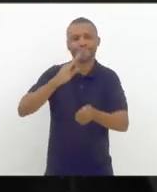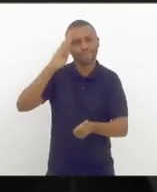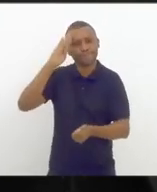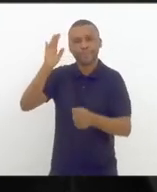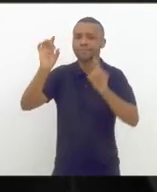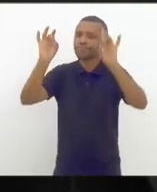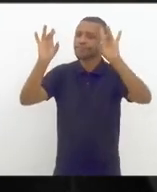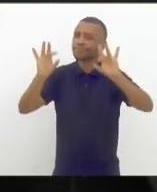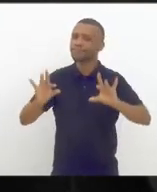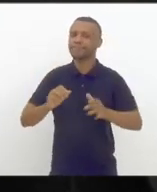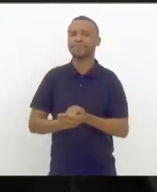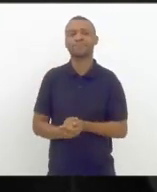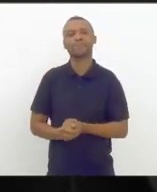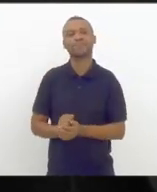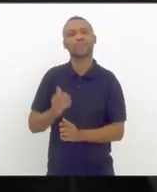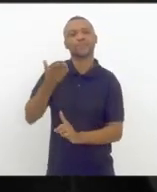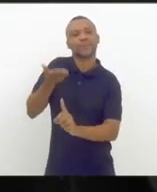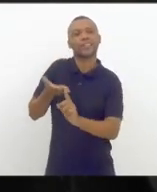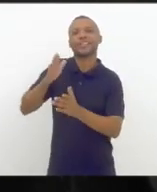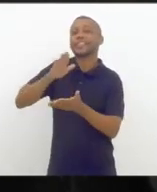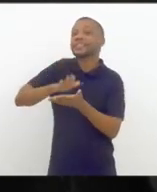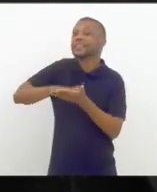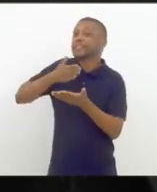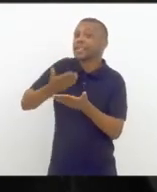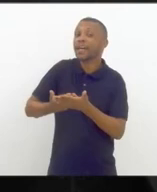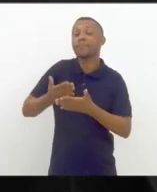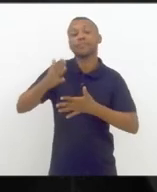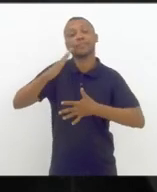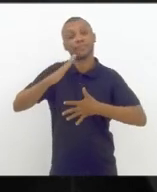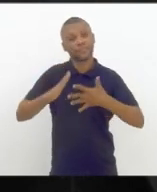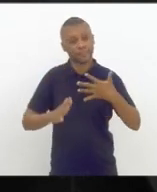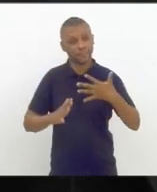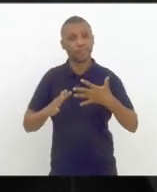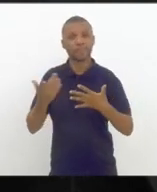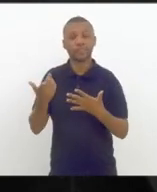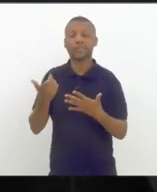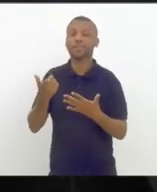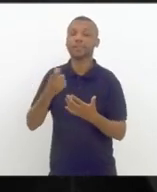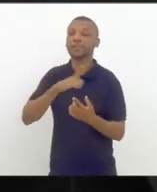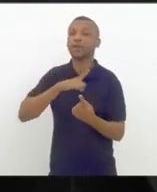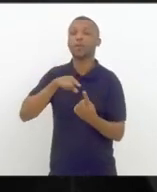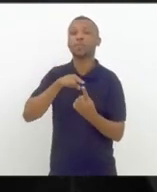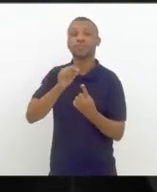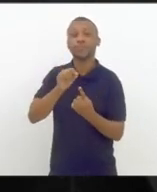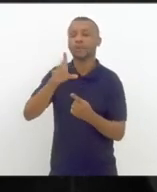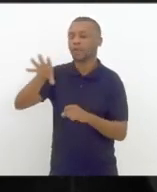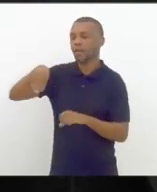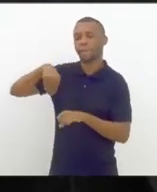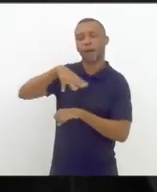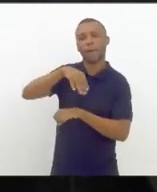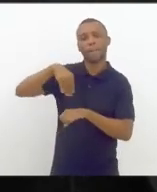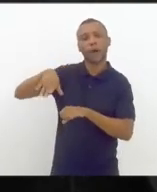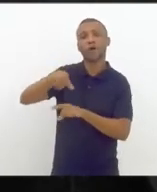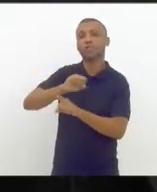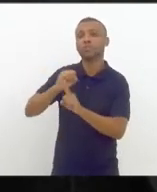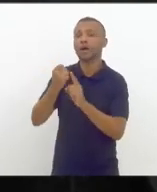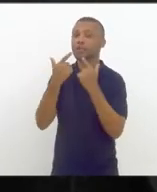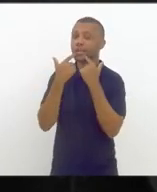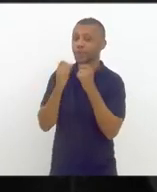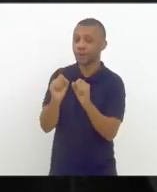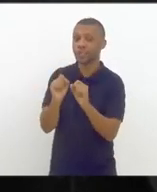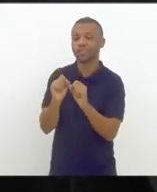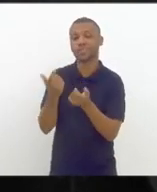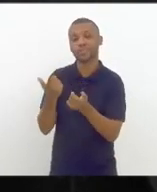Como sempre faço o nosso intérprete da língua brasileira de sinais que faz a mediação sociolinguística entre os nossos